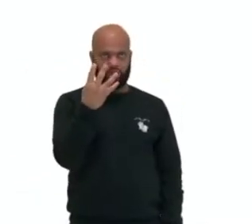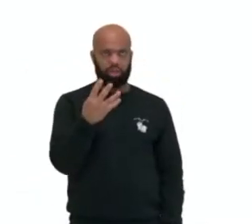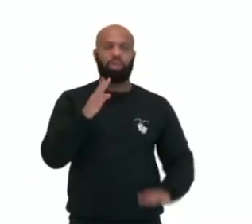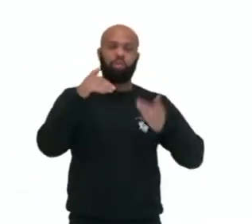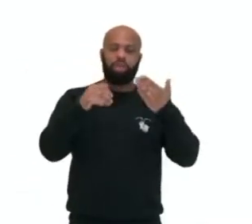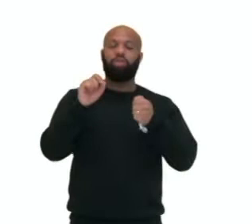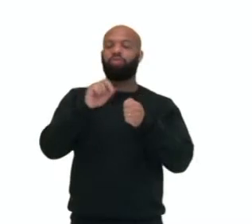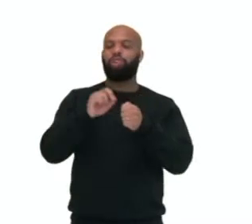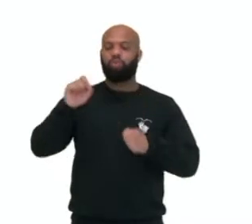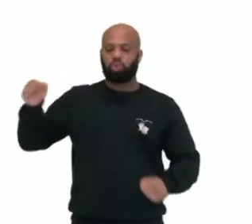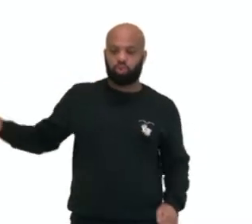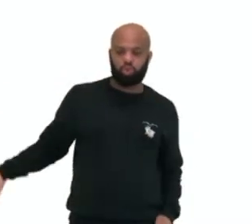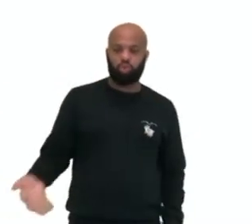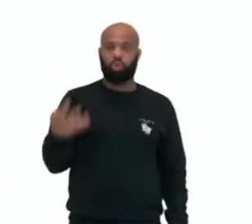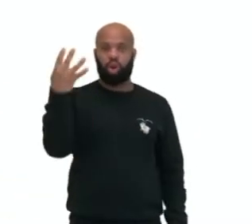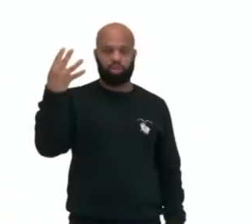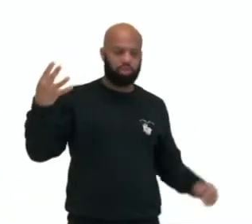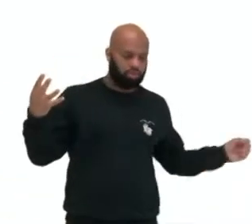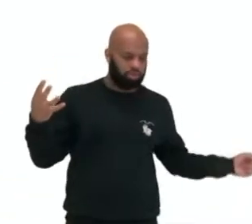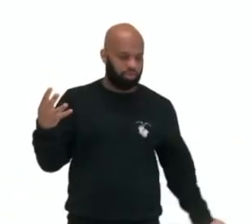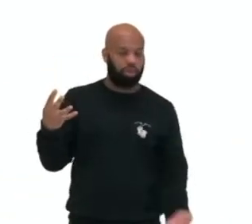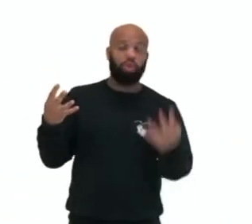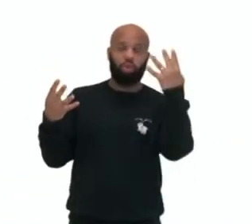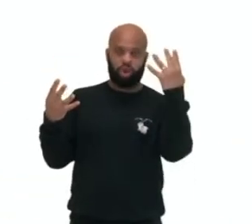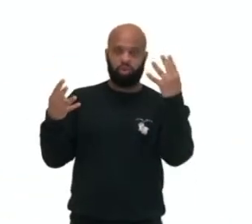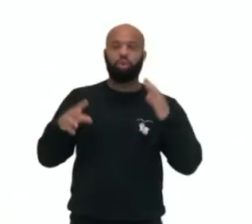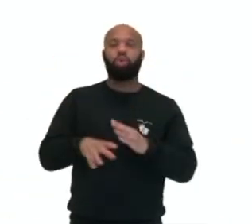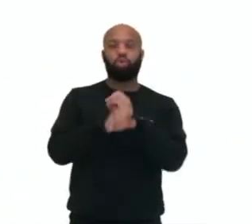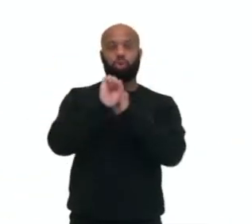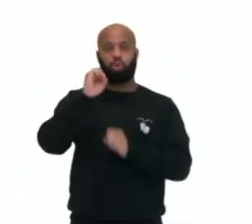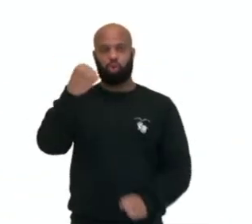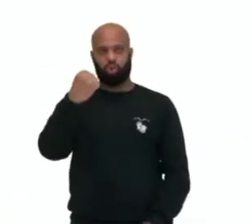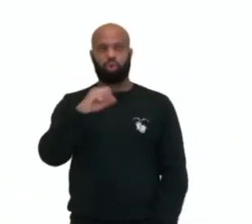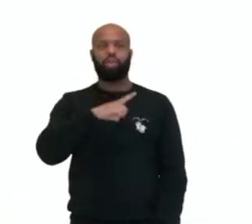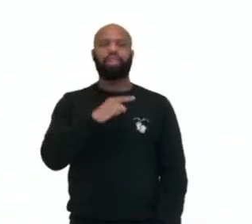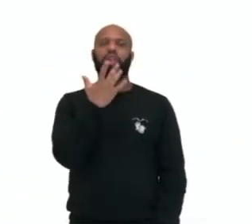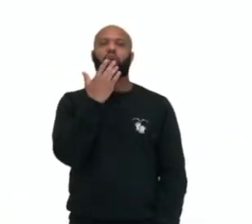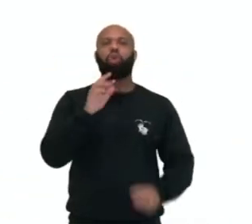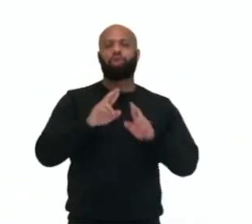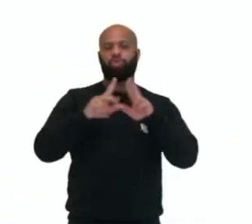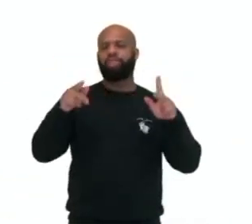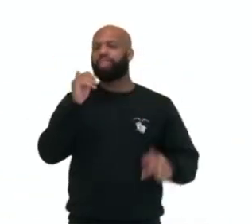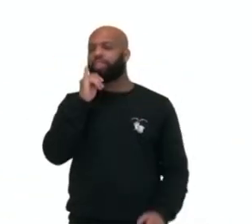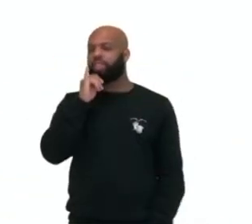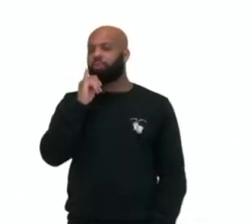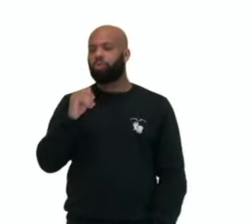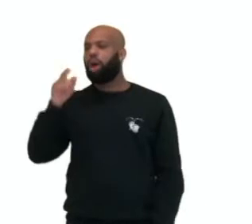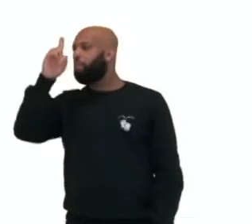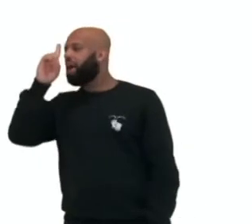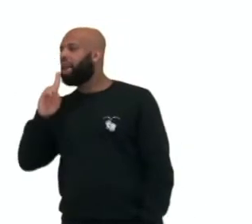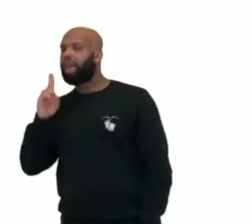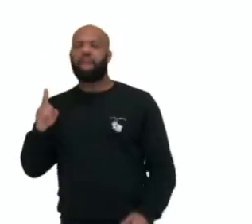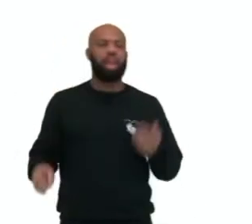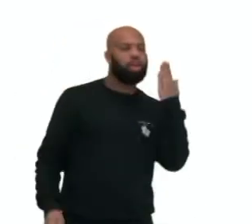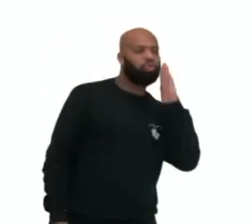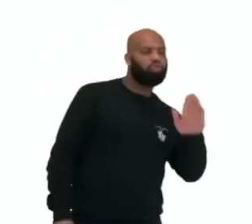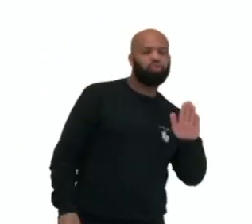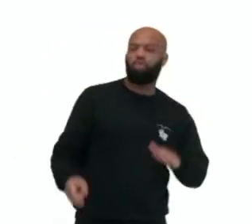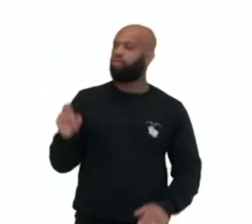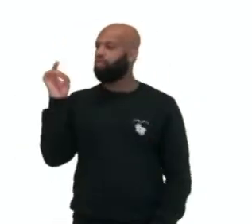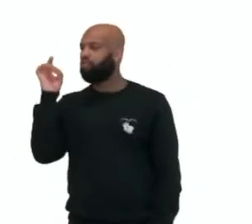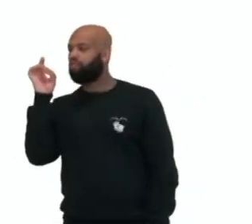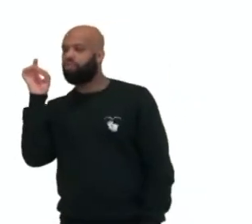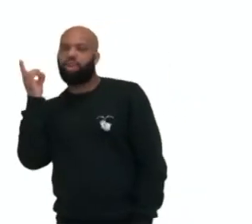8 bolas. Normalmente as bolas têm cores diferentes, 4 amarelas e 4 azuis, ou 4 vermelhas e